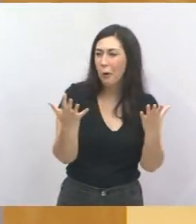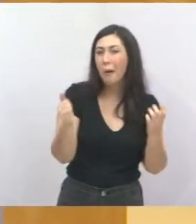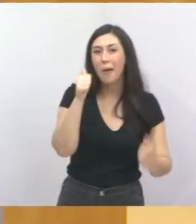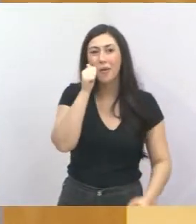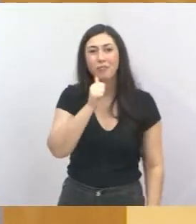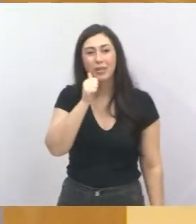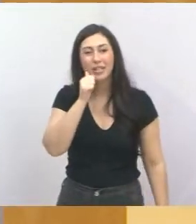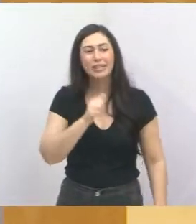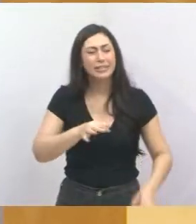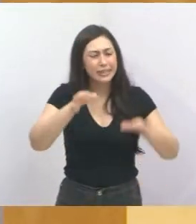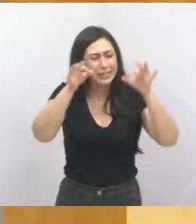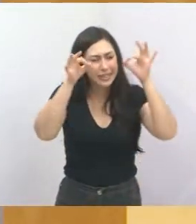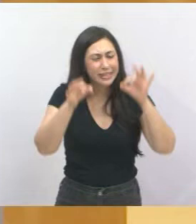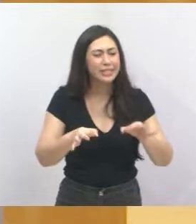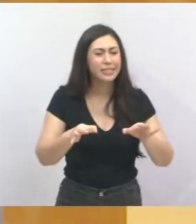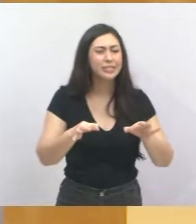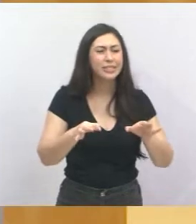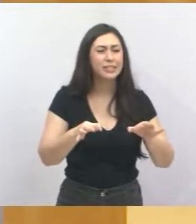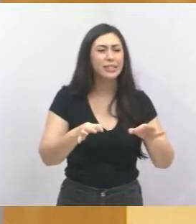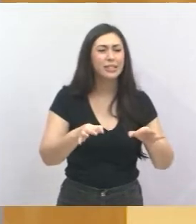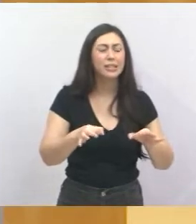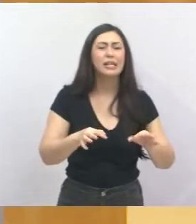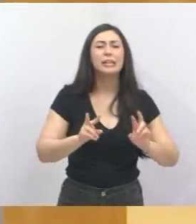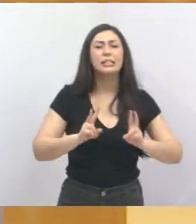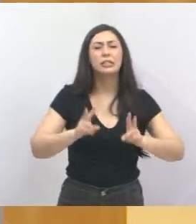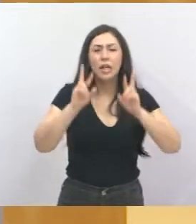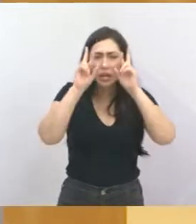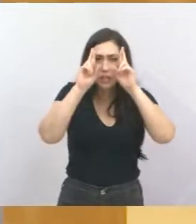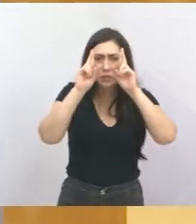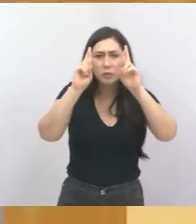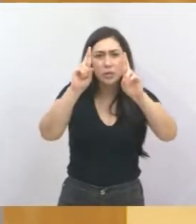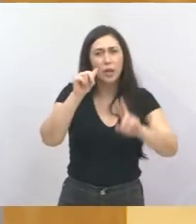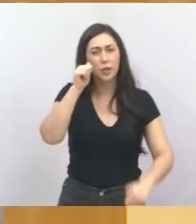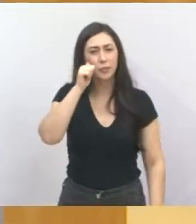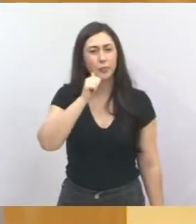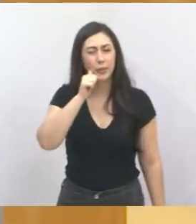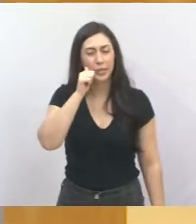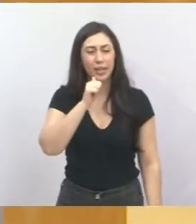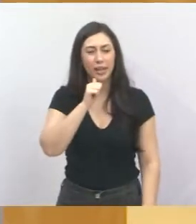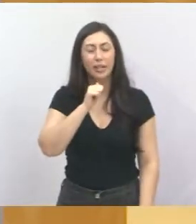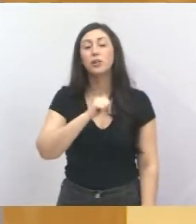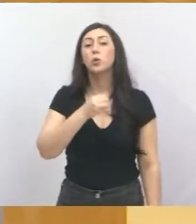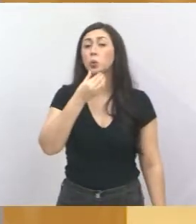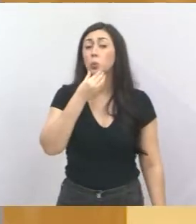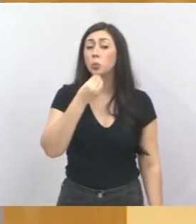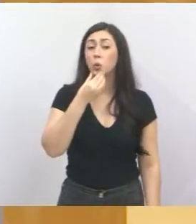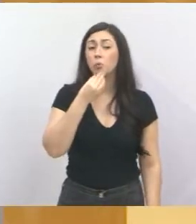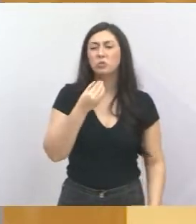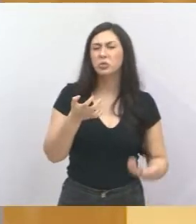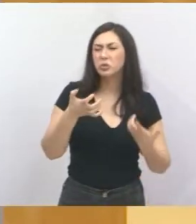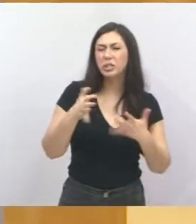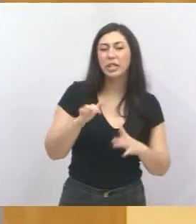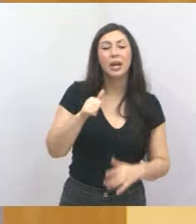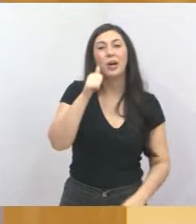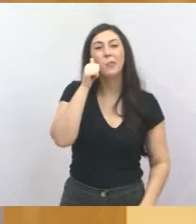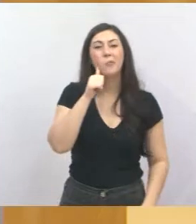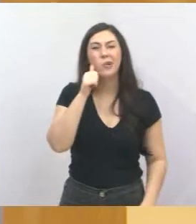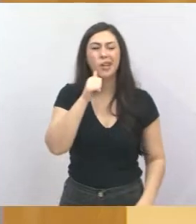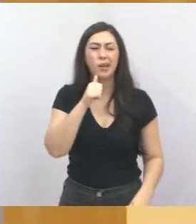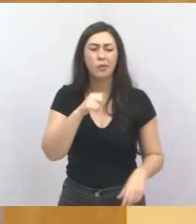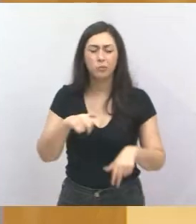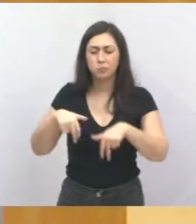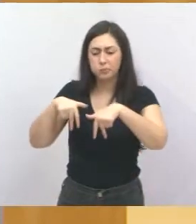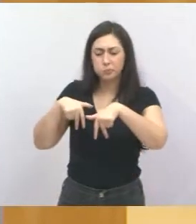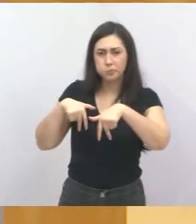não tenho dúvida que o seu Vitor era uma pessoa que respeitava as mulheres, né? Uma pessoa que não queria que as mulheres andassem atrás,